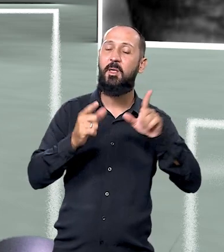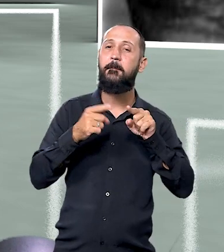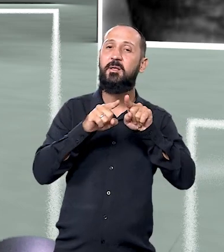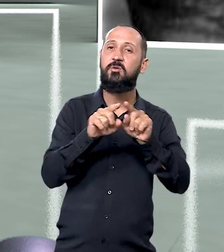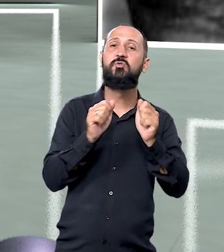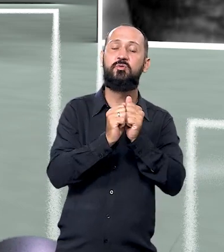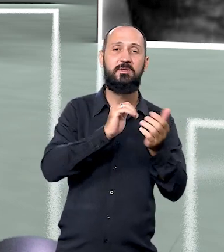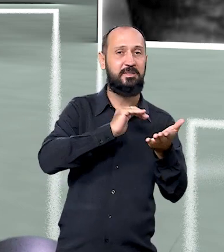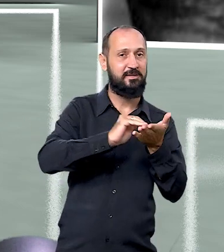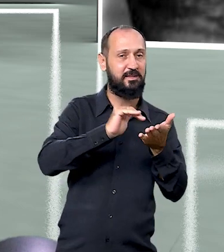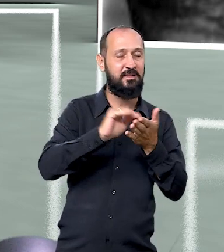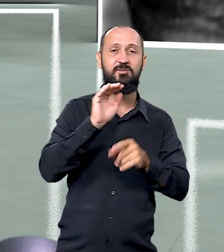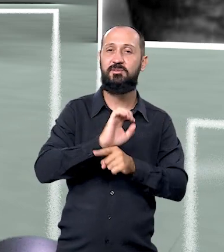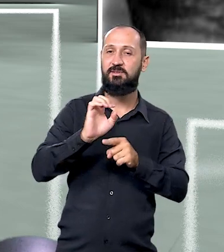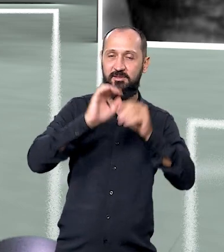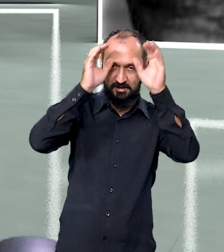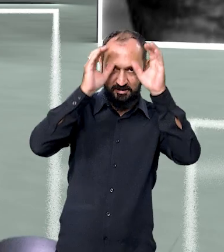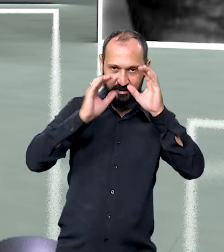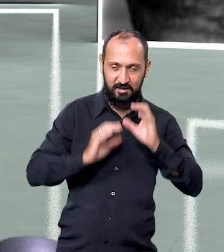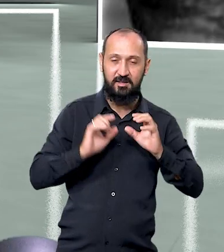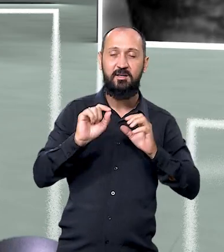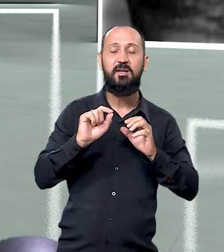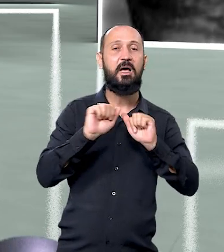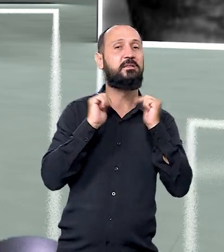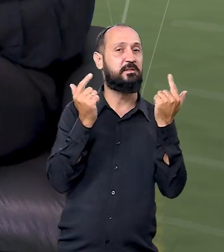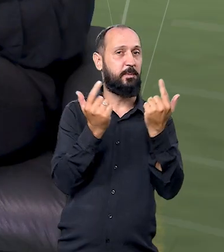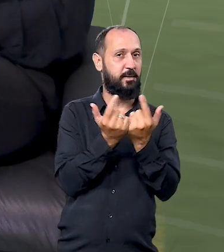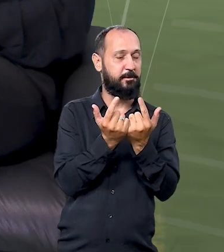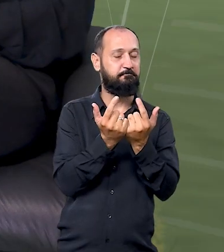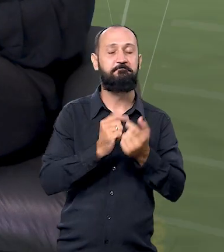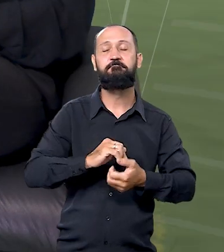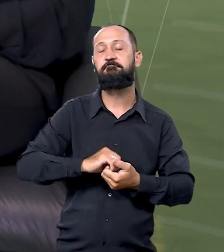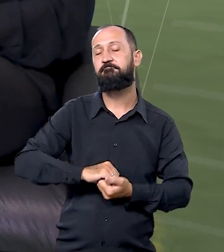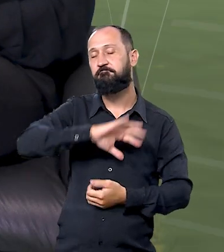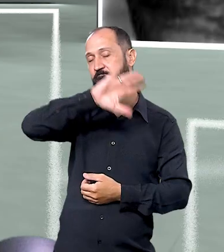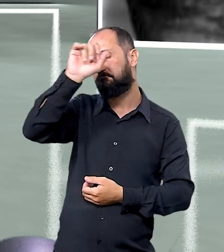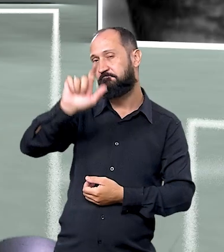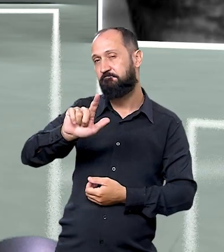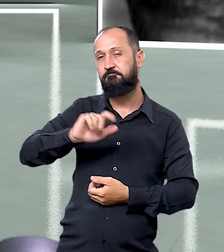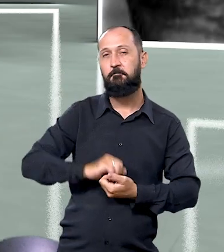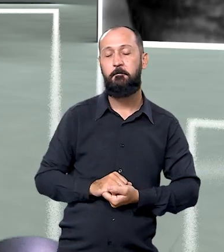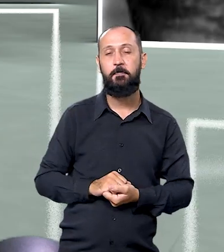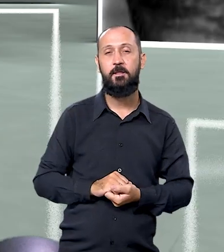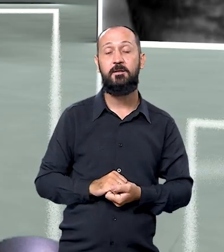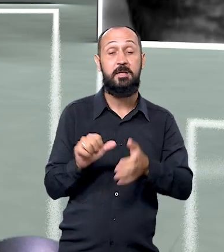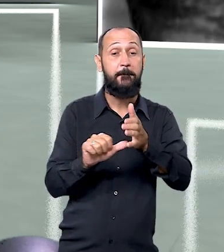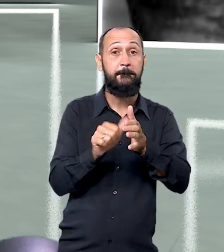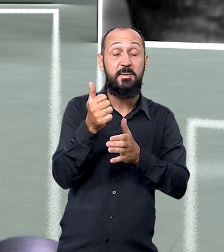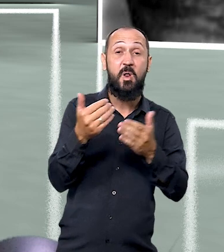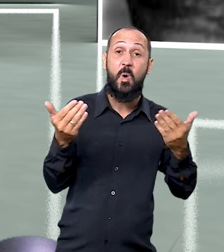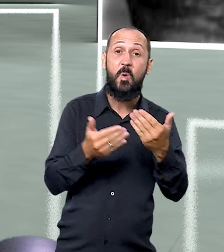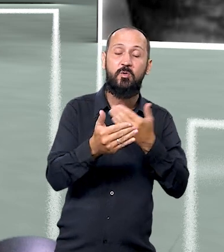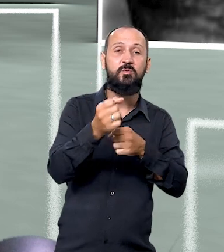uma parceria entre a Secretaria de Estado da Cidadania e a Assembleia Legislativa do Mato Grosso do Sul. E